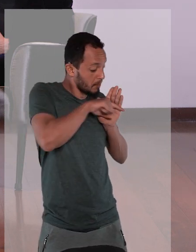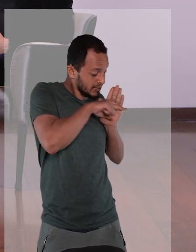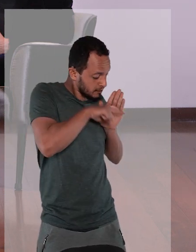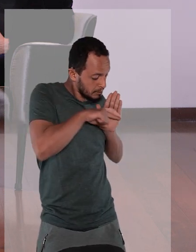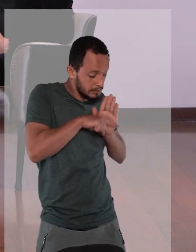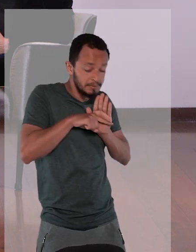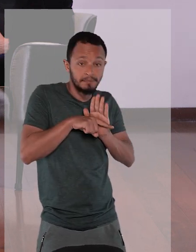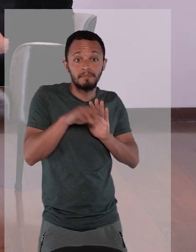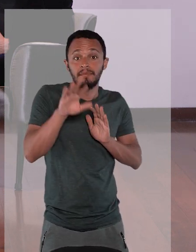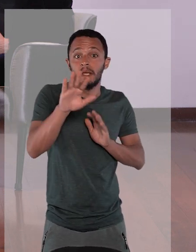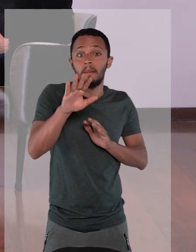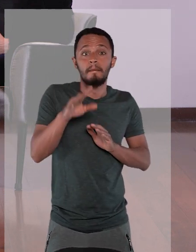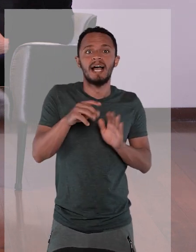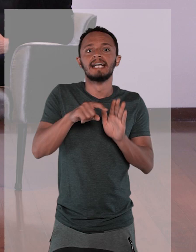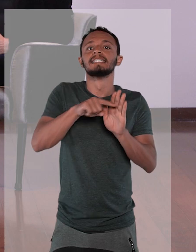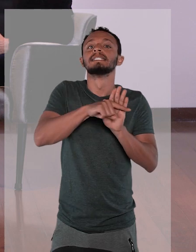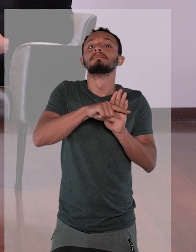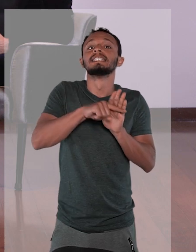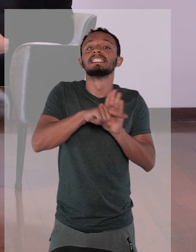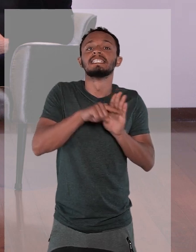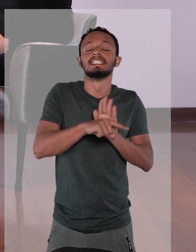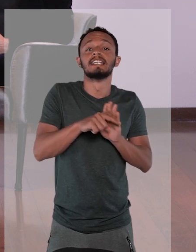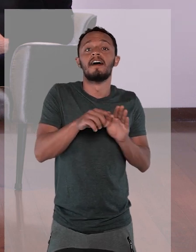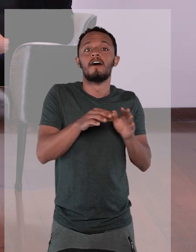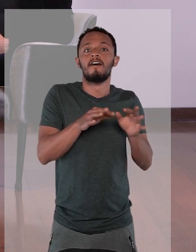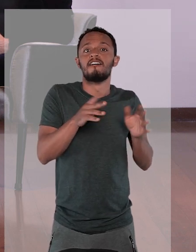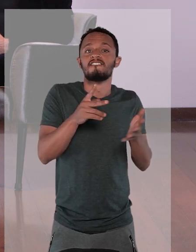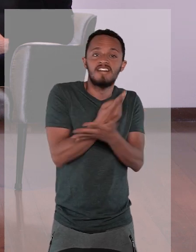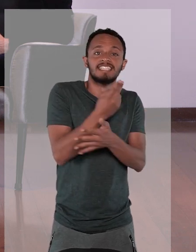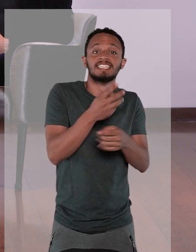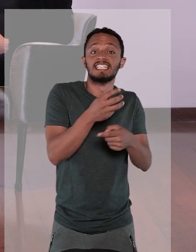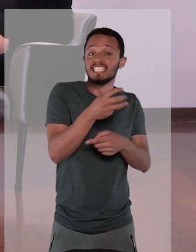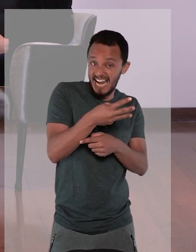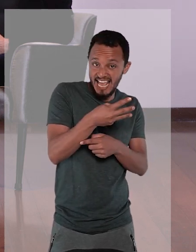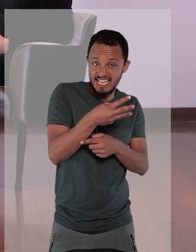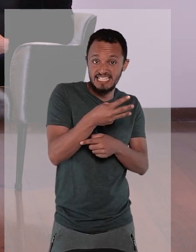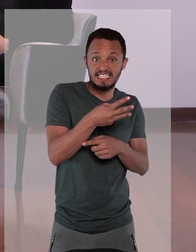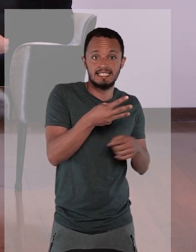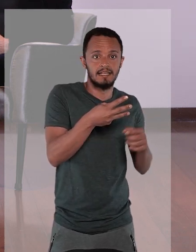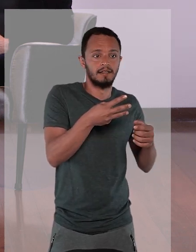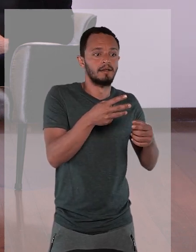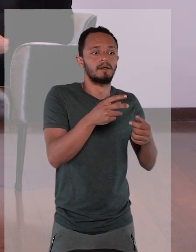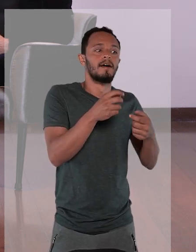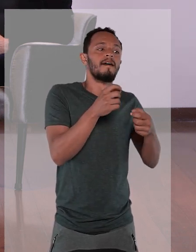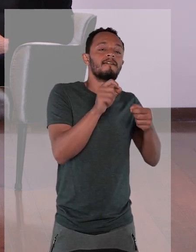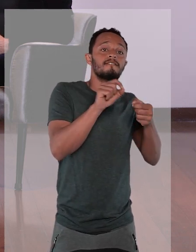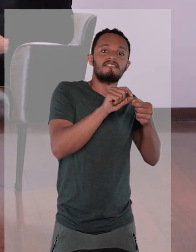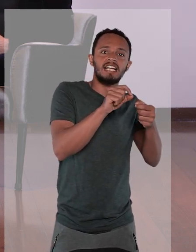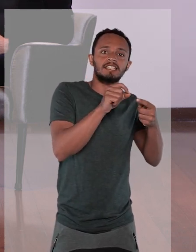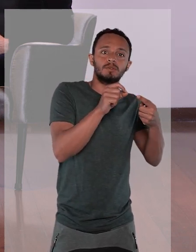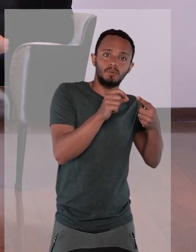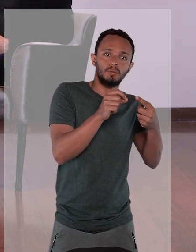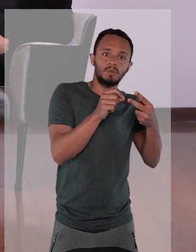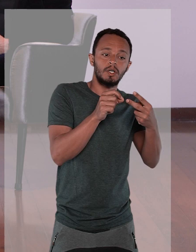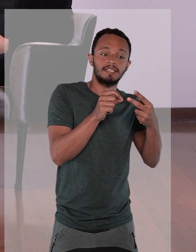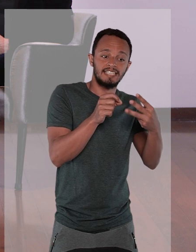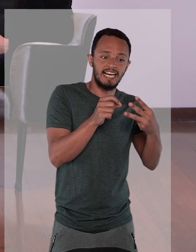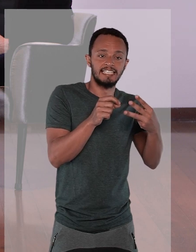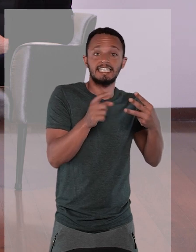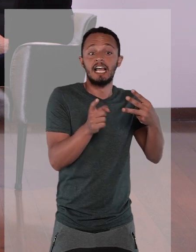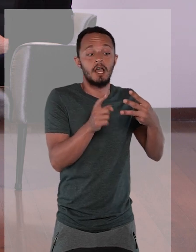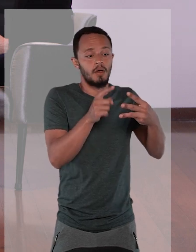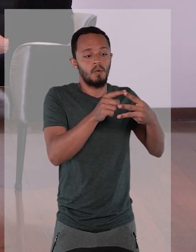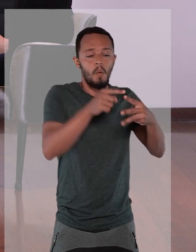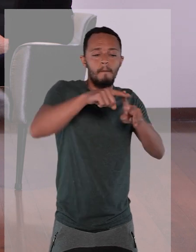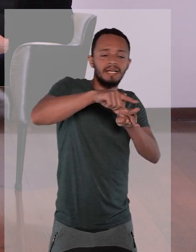não tinha os estudos de fase 3 ainda, né, Carlos? Então, assim, 1 ano depois, nós refizemos o documento e hoje o nosso documento é o